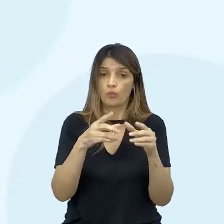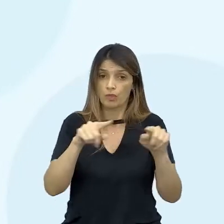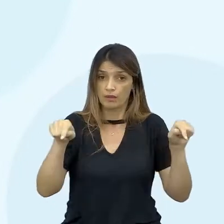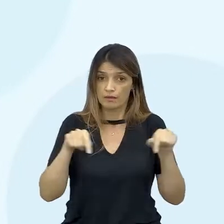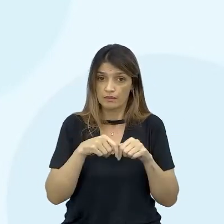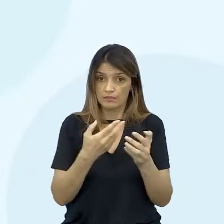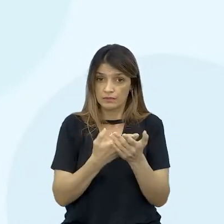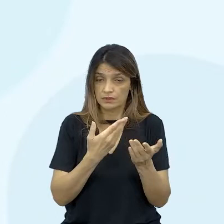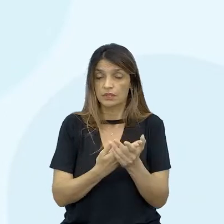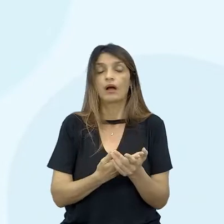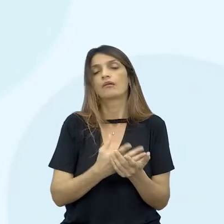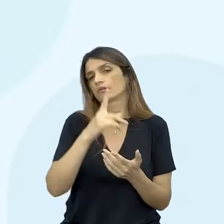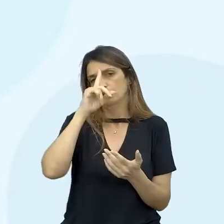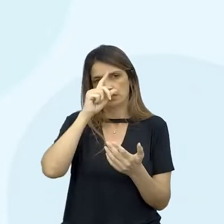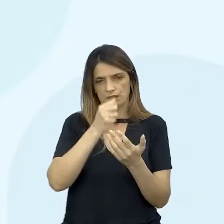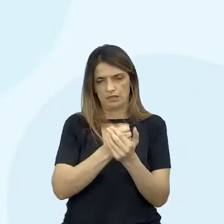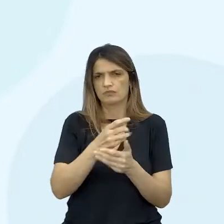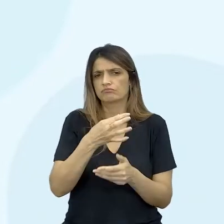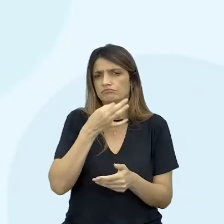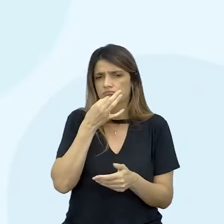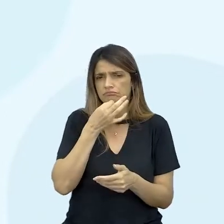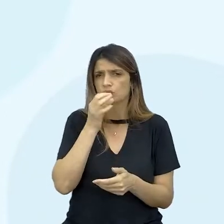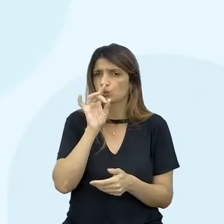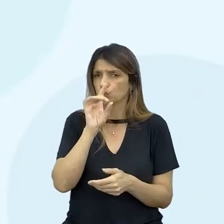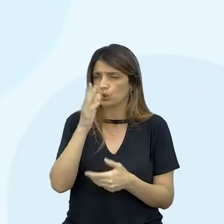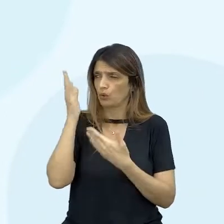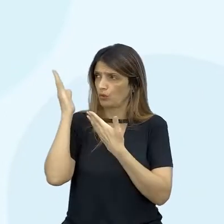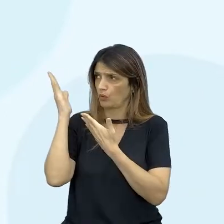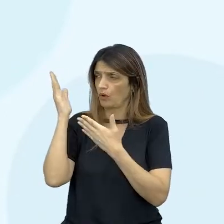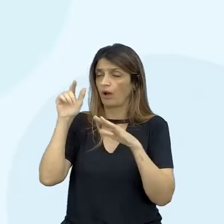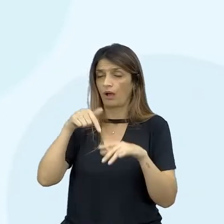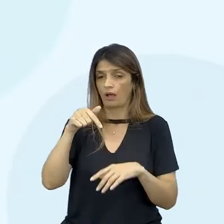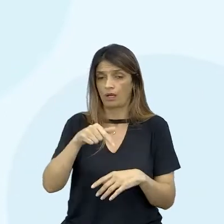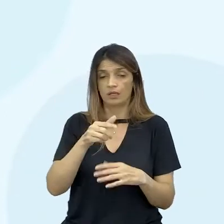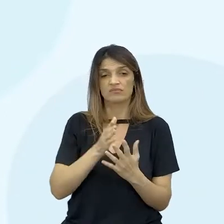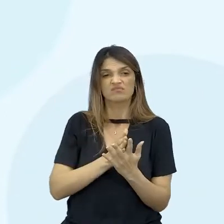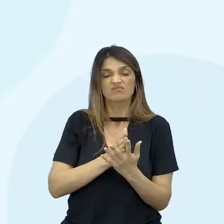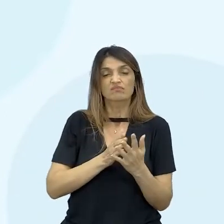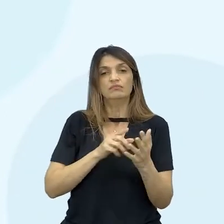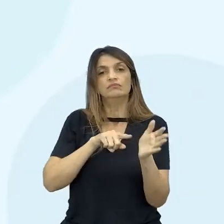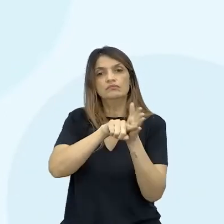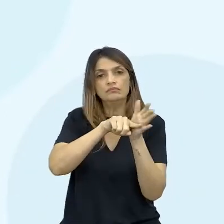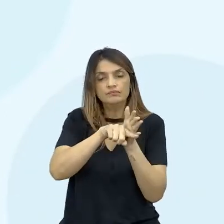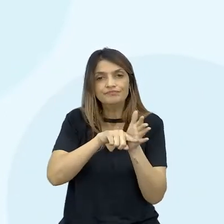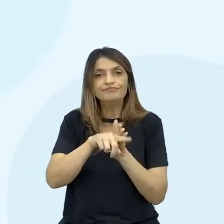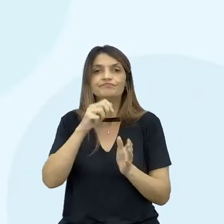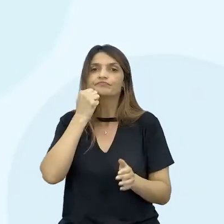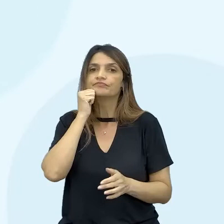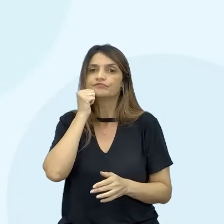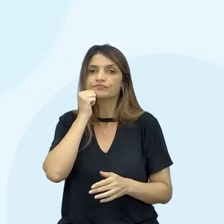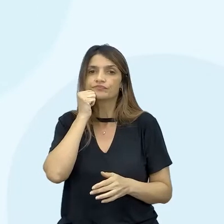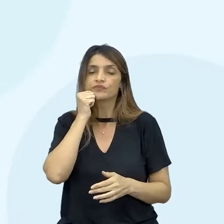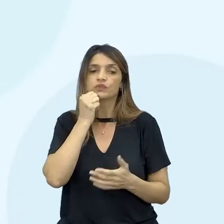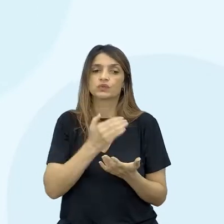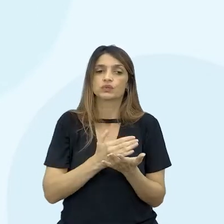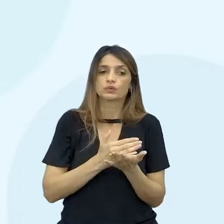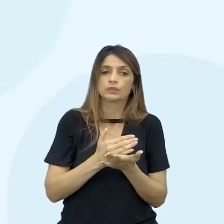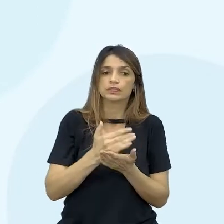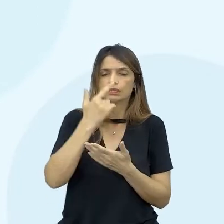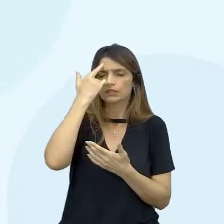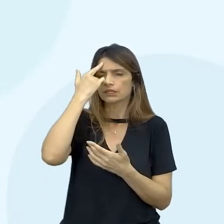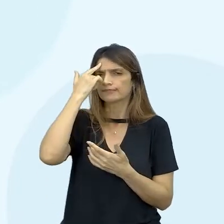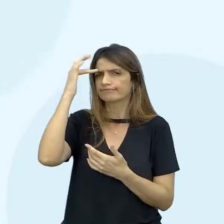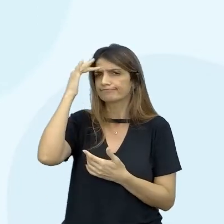uma sugestão. Então, nós temos o eixo estruturante, investigação científica. Então, nós vamos começar